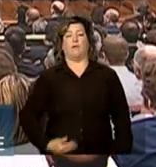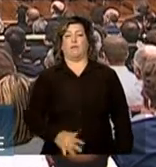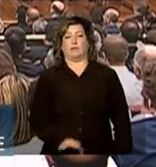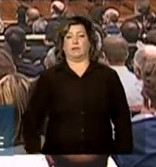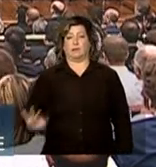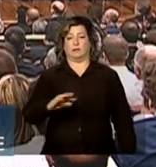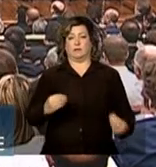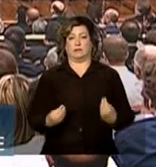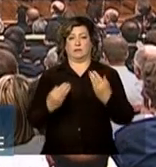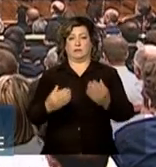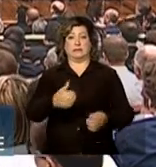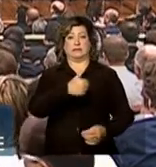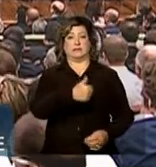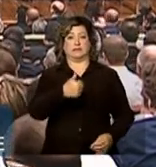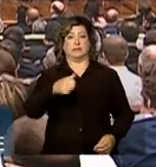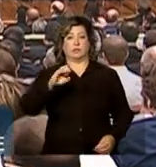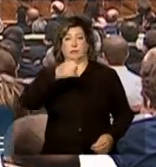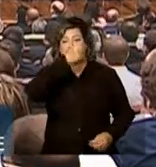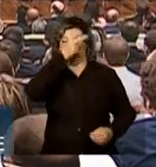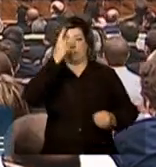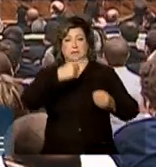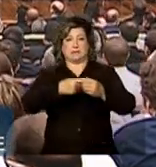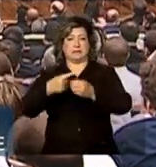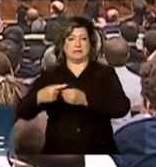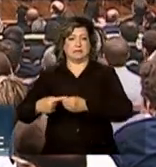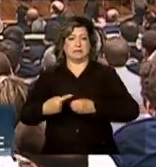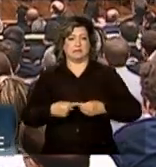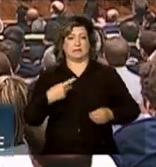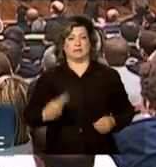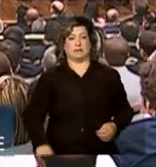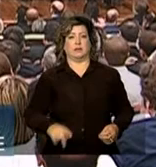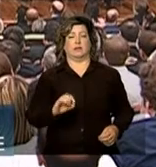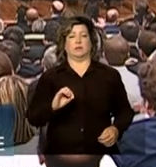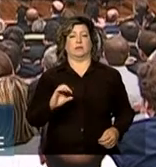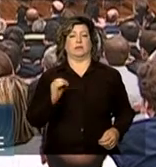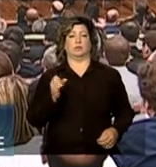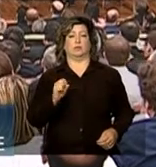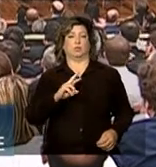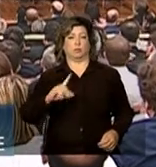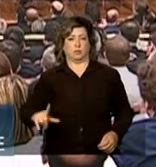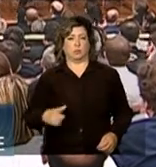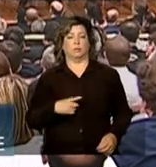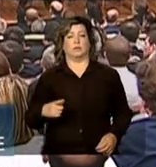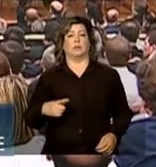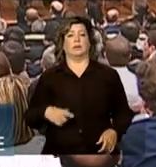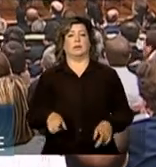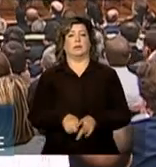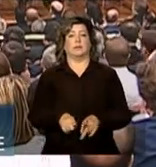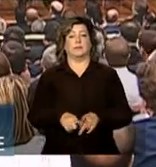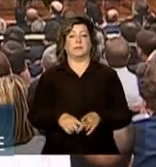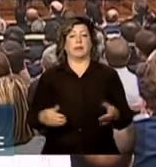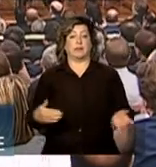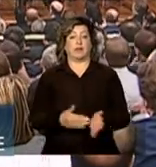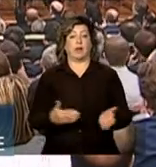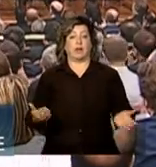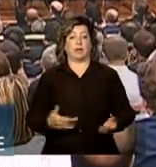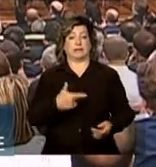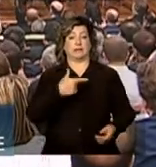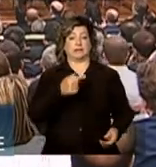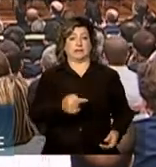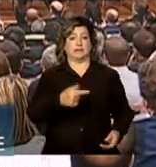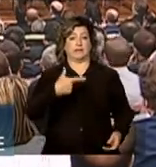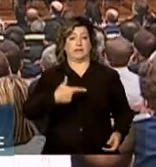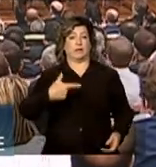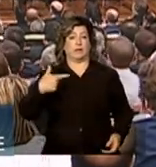a 118 municípios gaúchos. No estado do Rio Grande do Sul, foram entregues até o momento 722